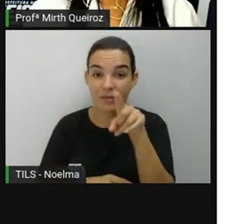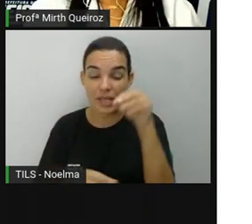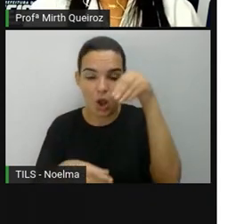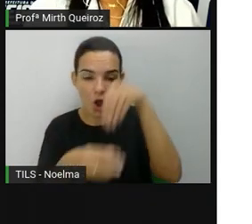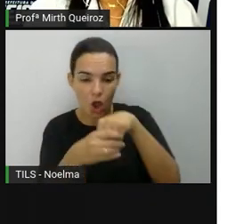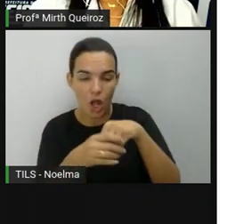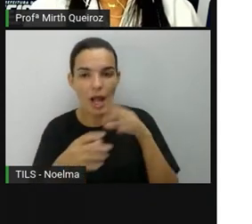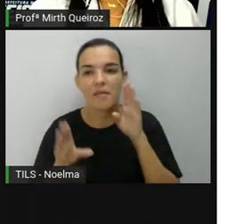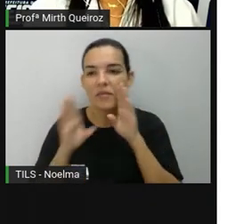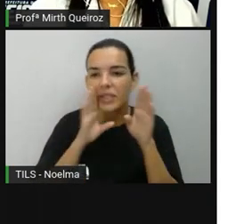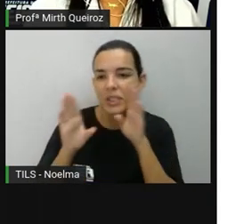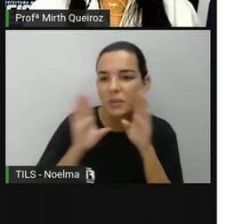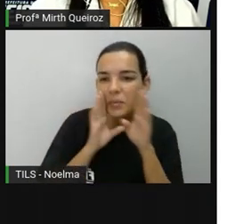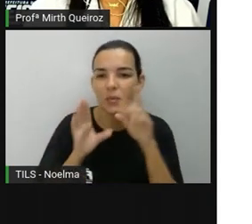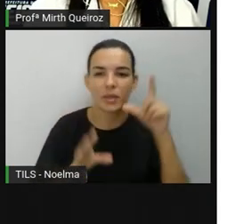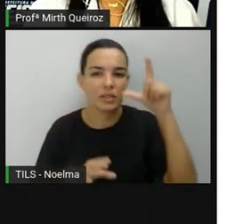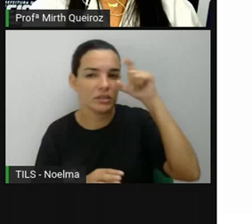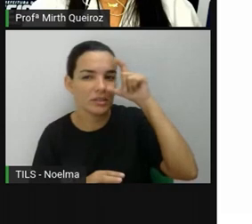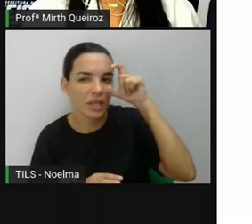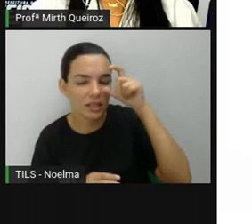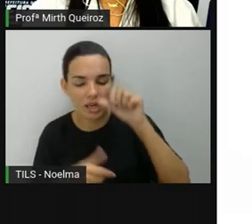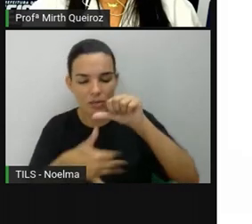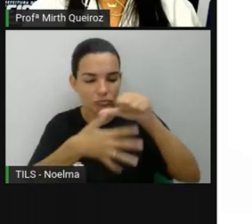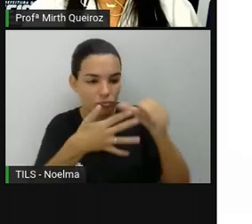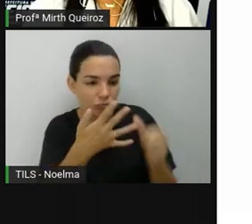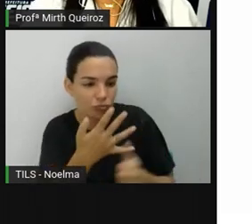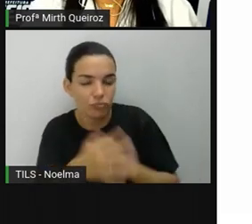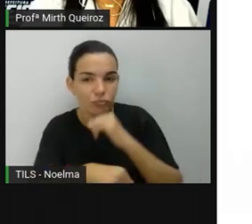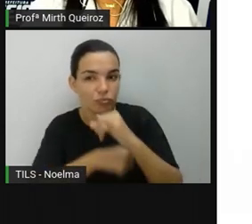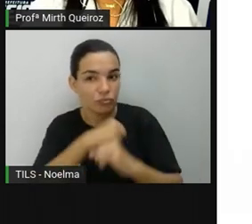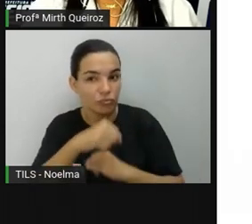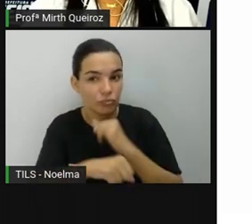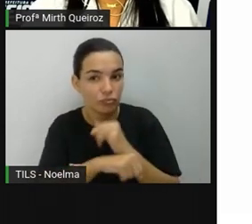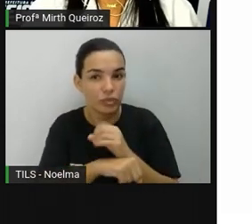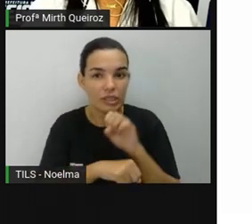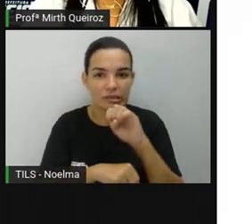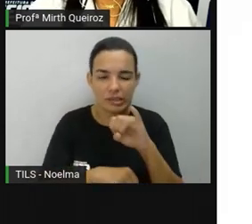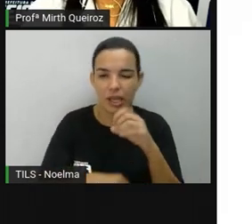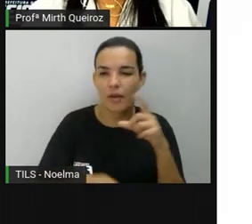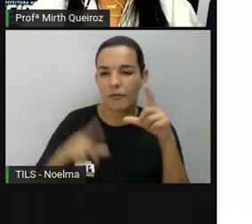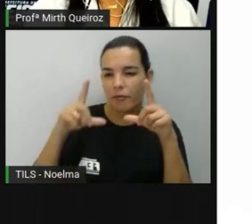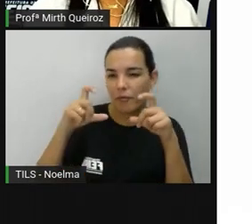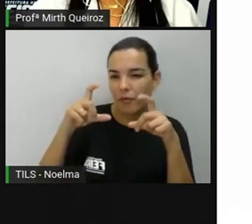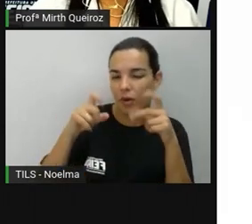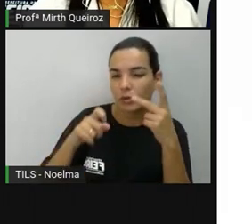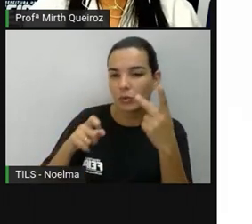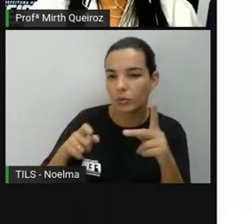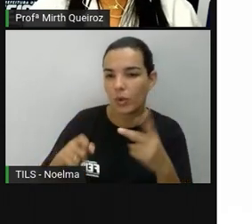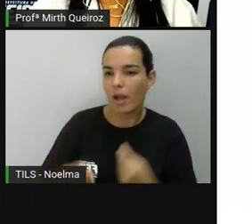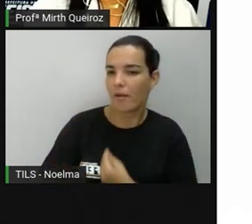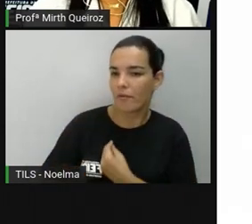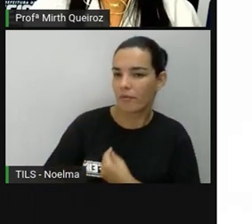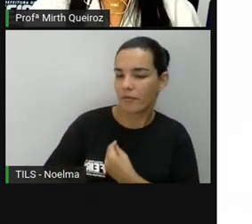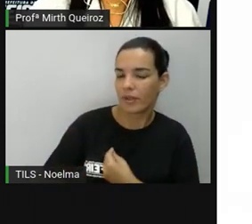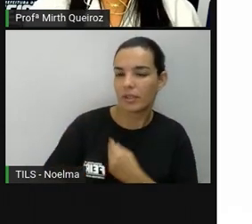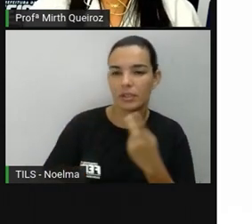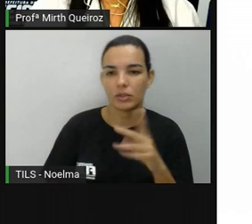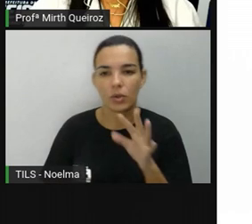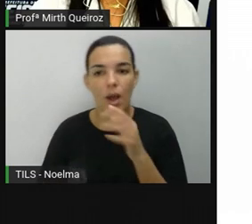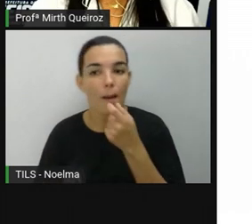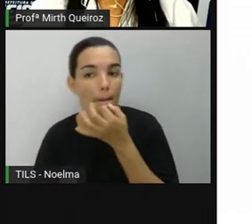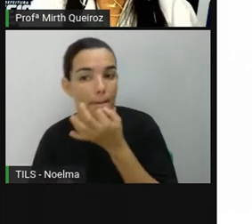social, o que vocês colocam tanto em relação a fotos, vídeos, quanto às próprias opiniões que